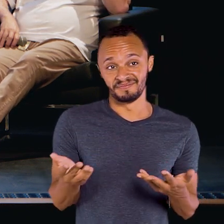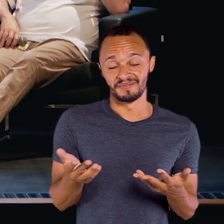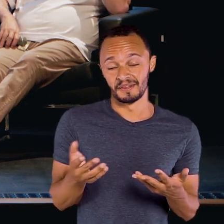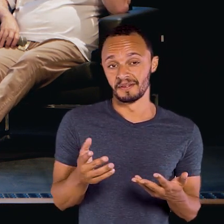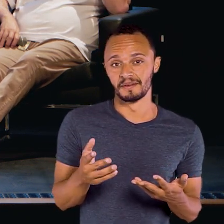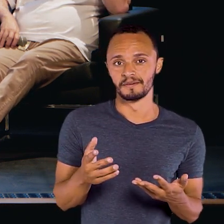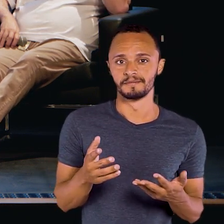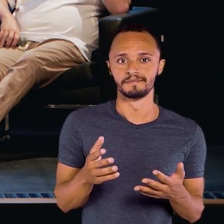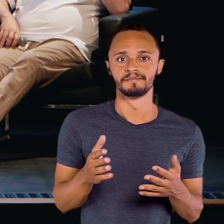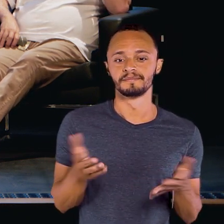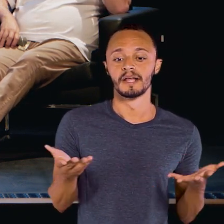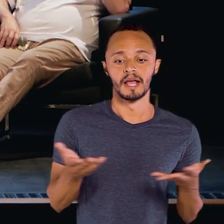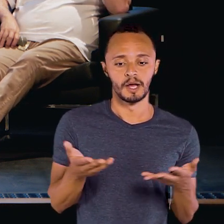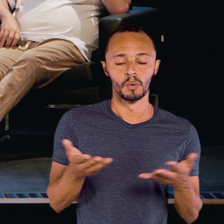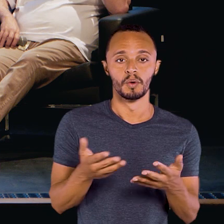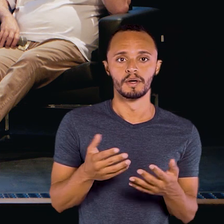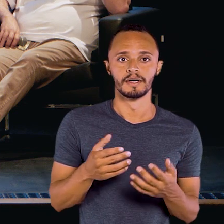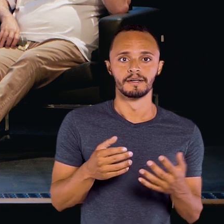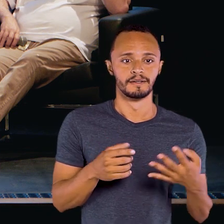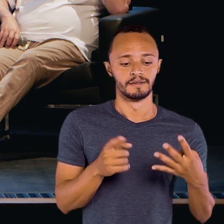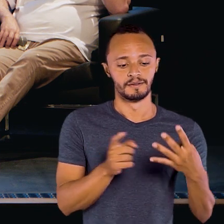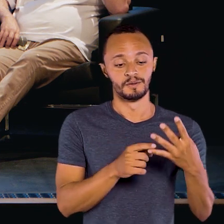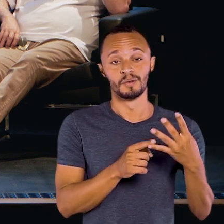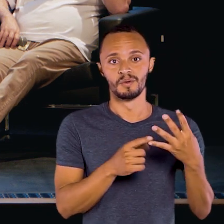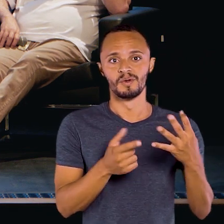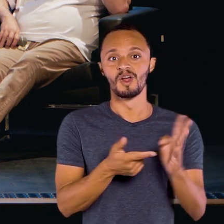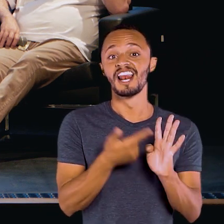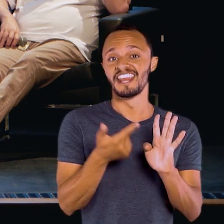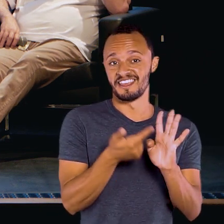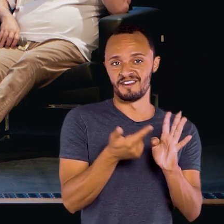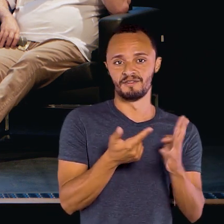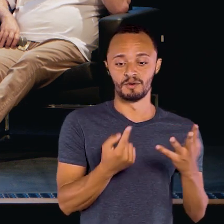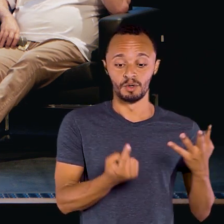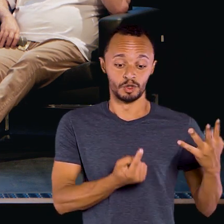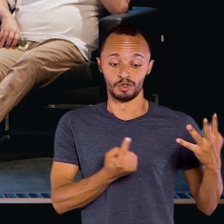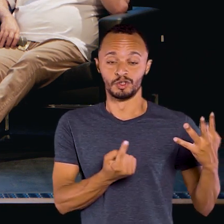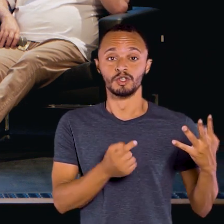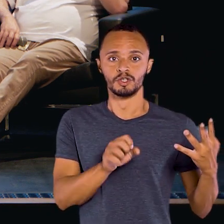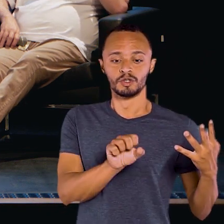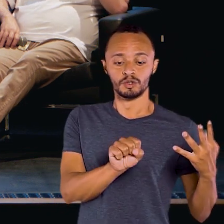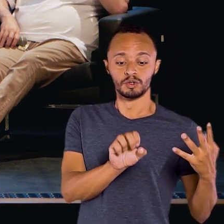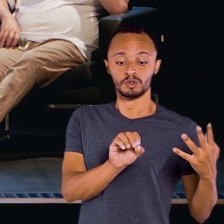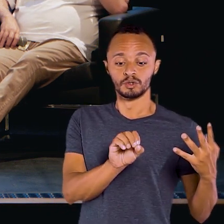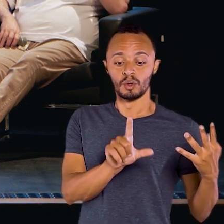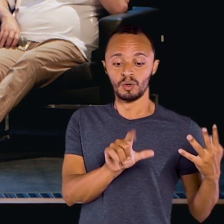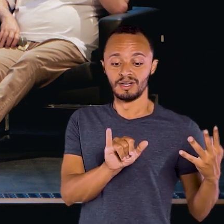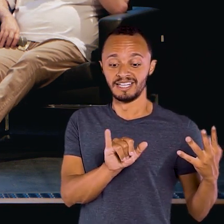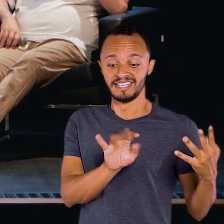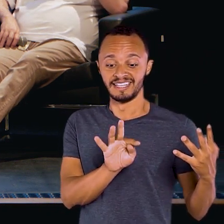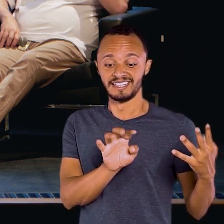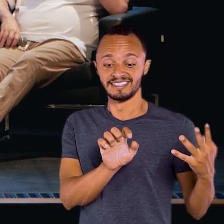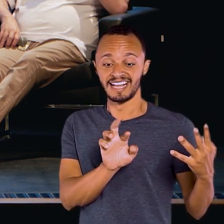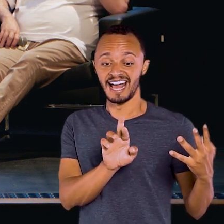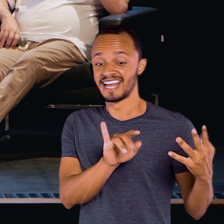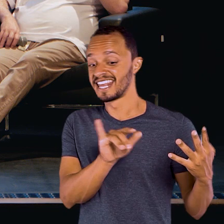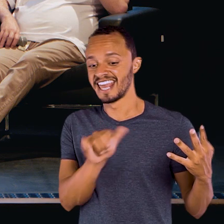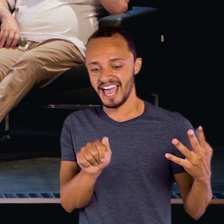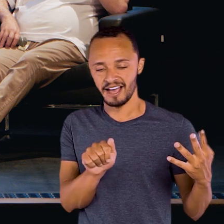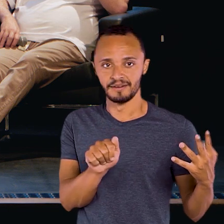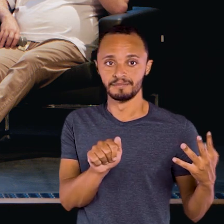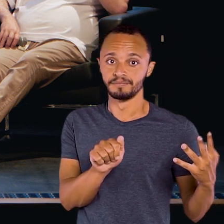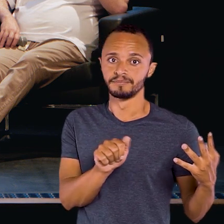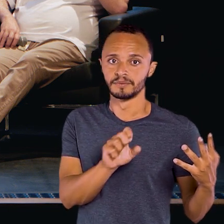no Solitária, né, que a gente não sabe se é uma pessoa, se é um... Né, vamos deixar que as pessoas leiam e descubram.